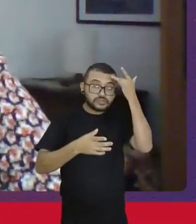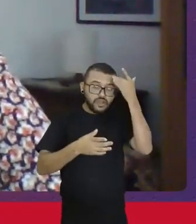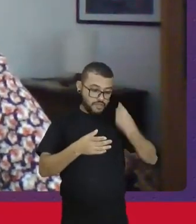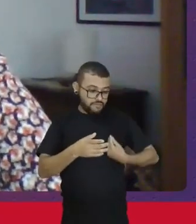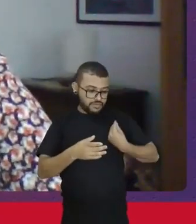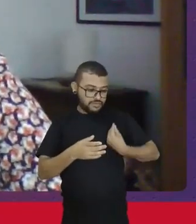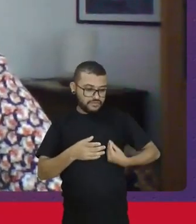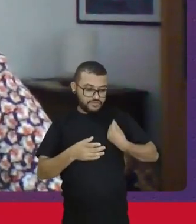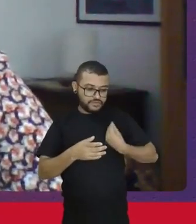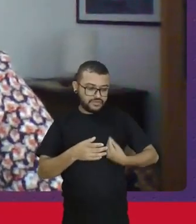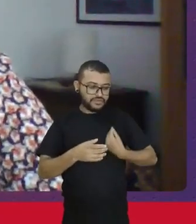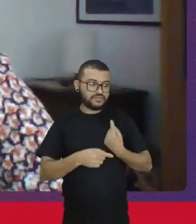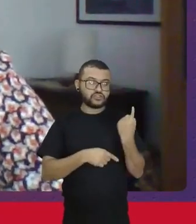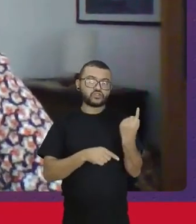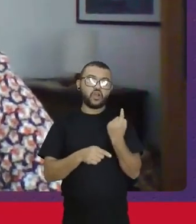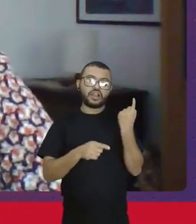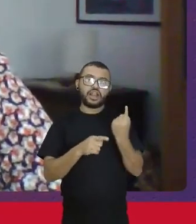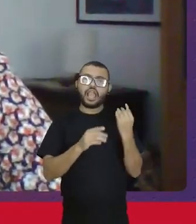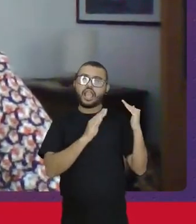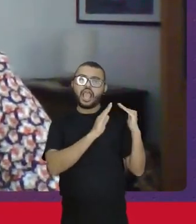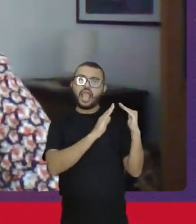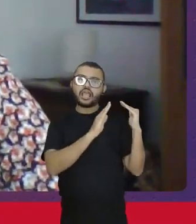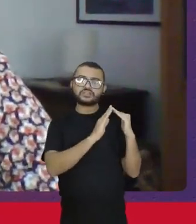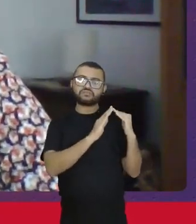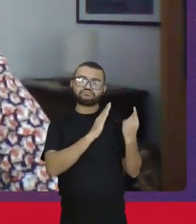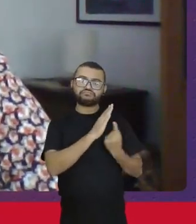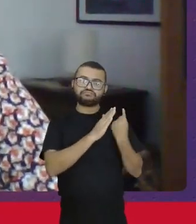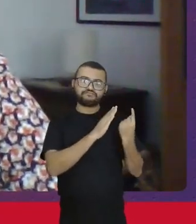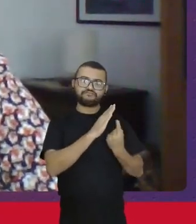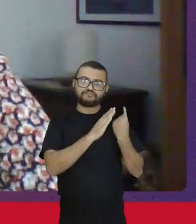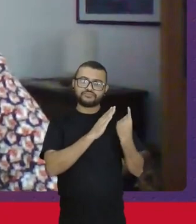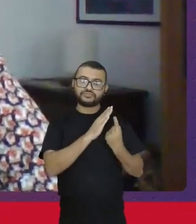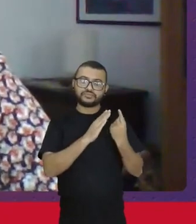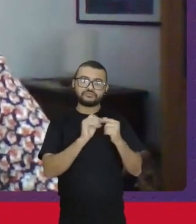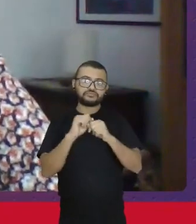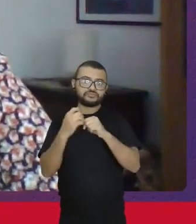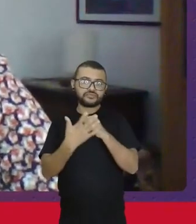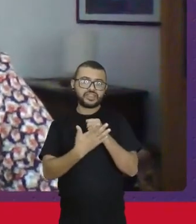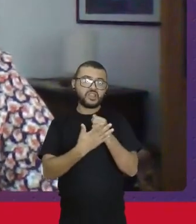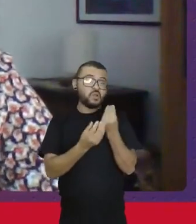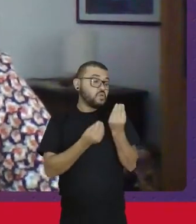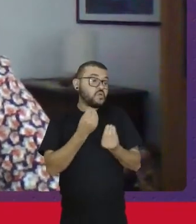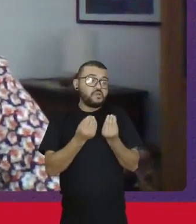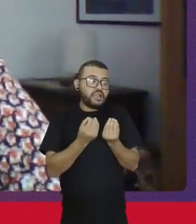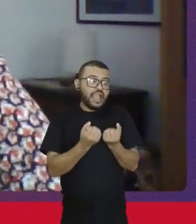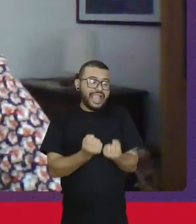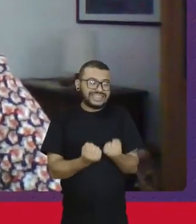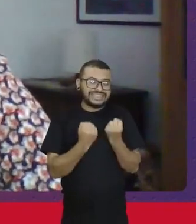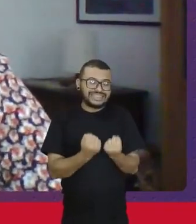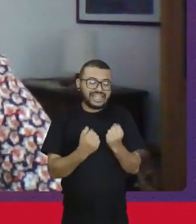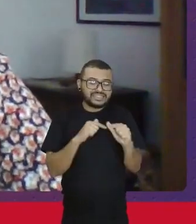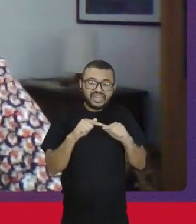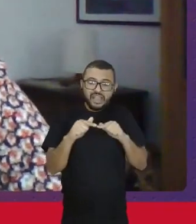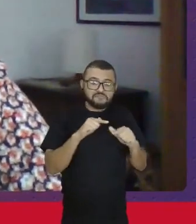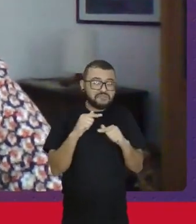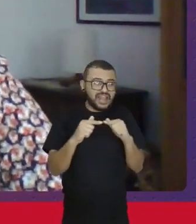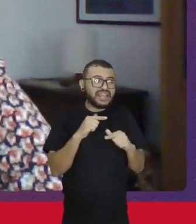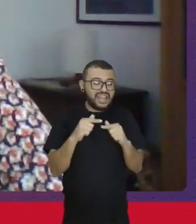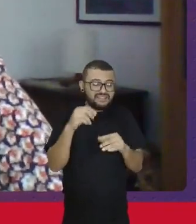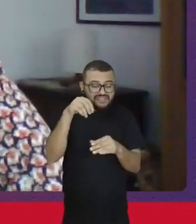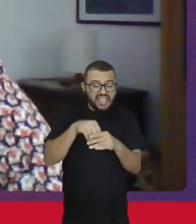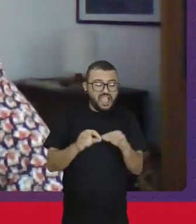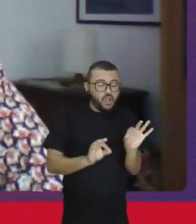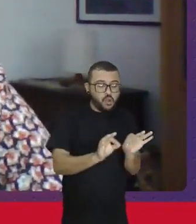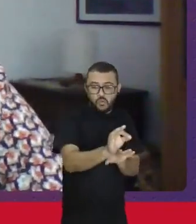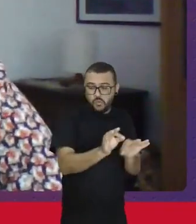a condição de isolamento perceberam o quanto representa a sobrecarga do trabalho doméstico